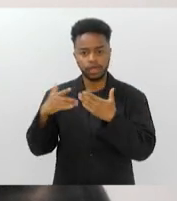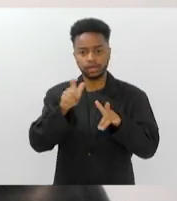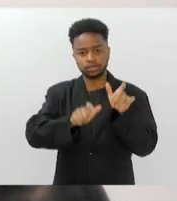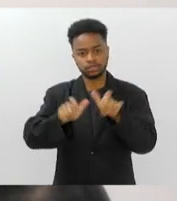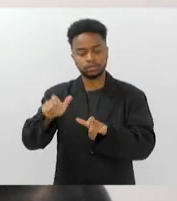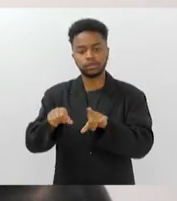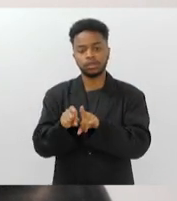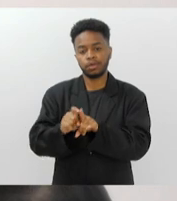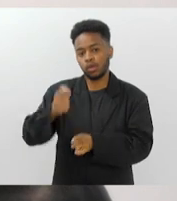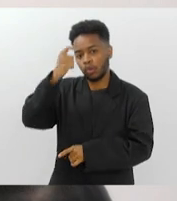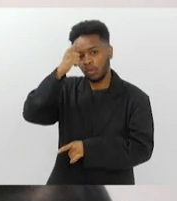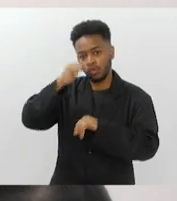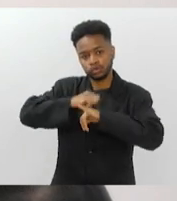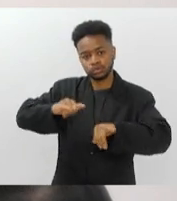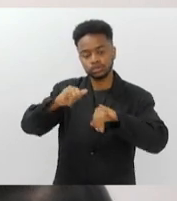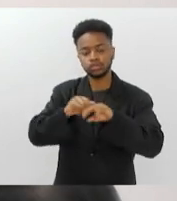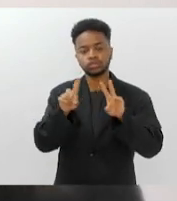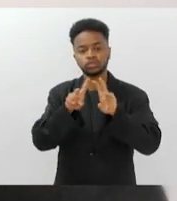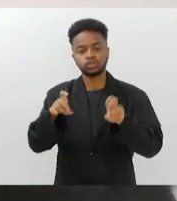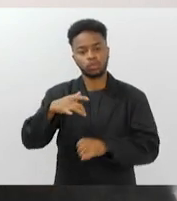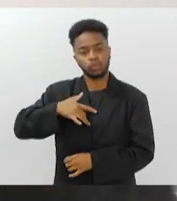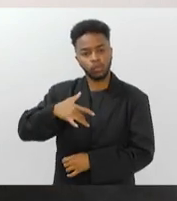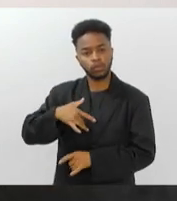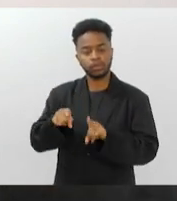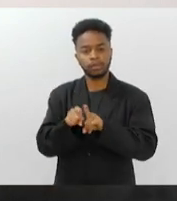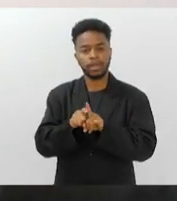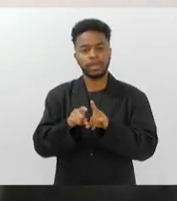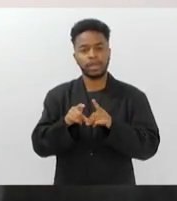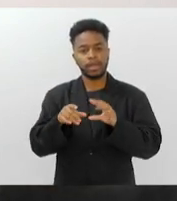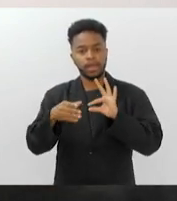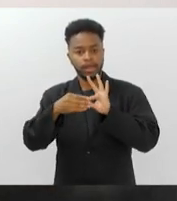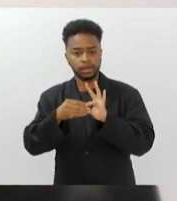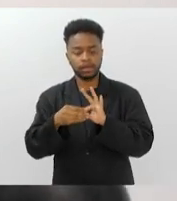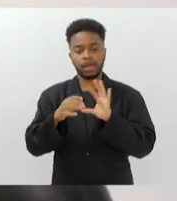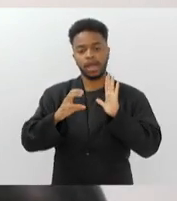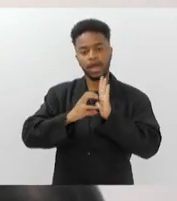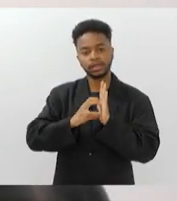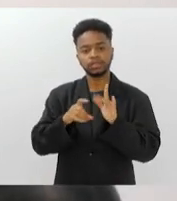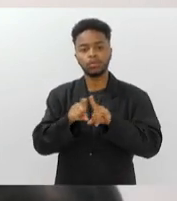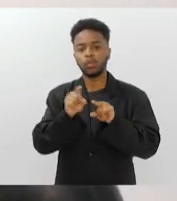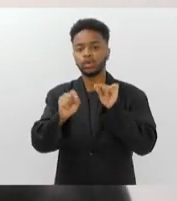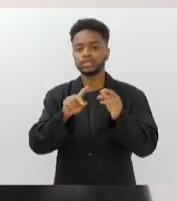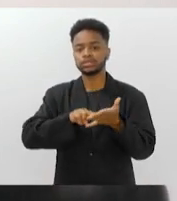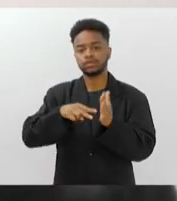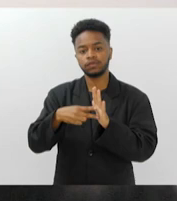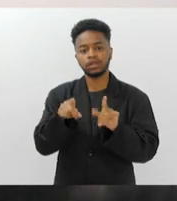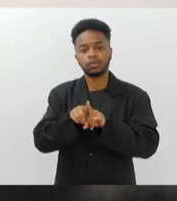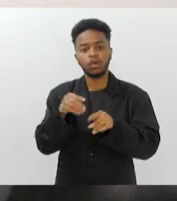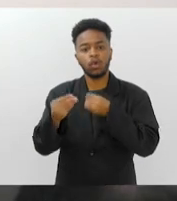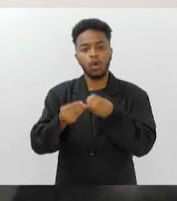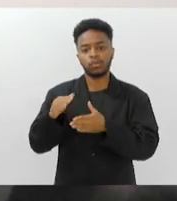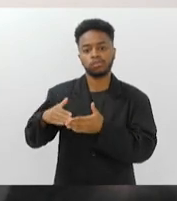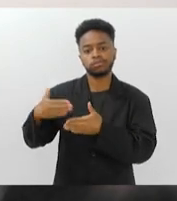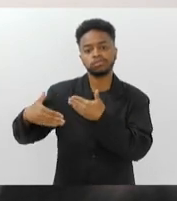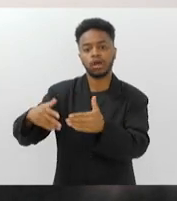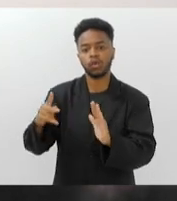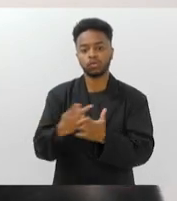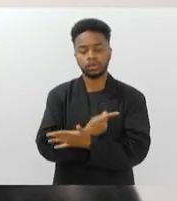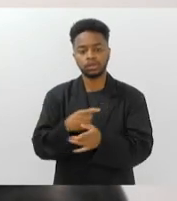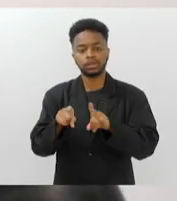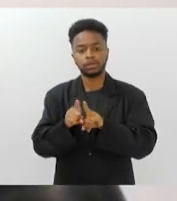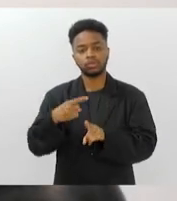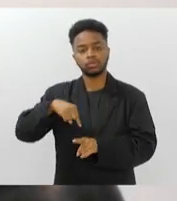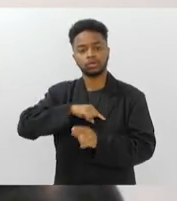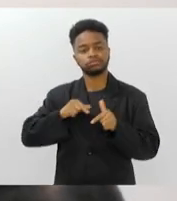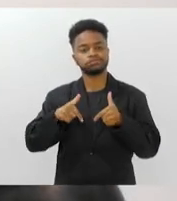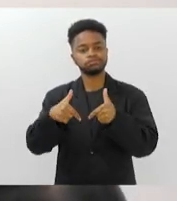a ização sobre a tuberculose sobre HIV sobre ID né O que é o que que tem acontecer e pra gente continuar fazendo isso